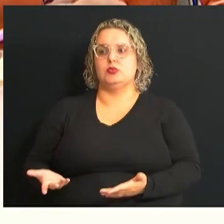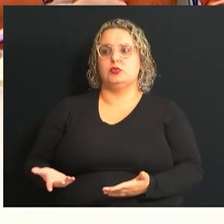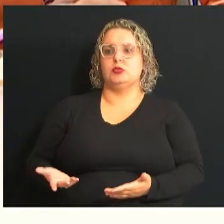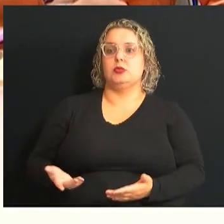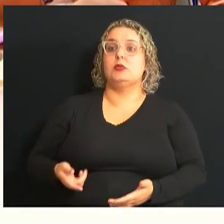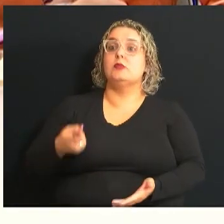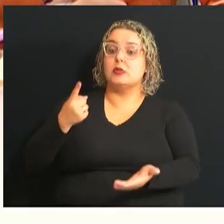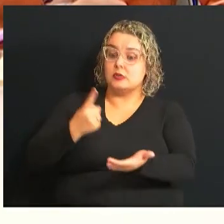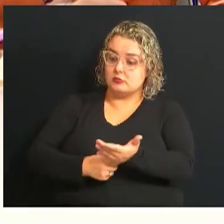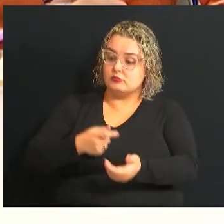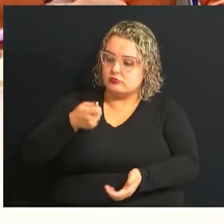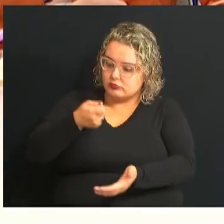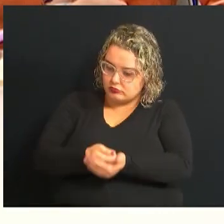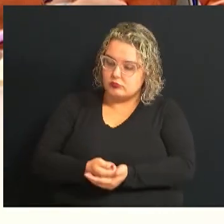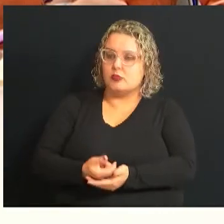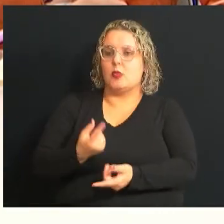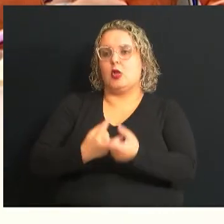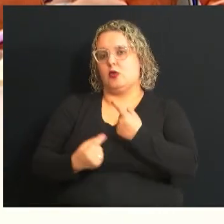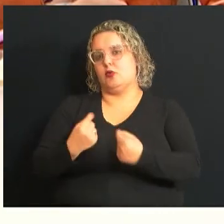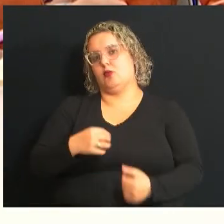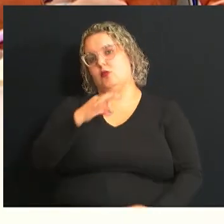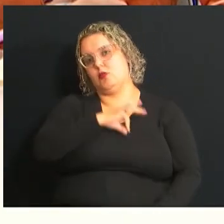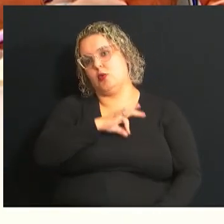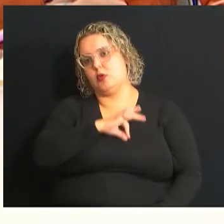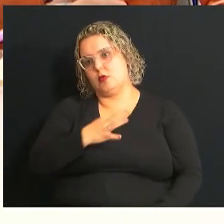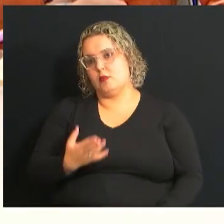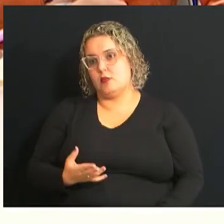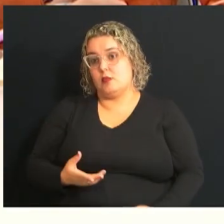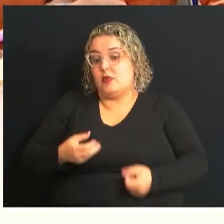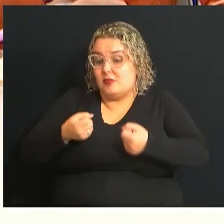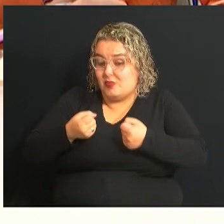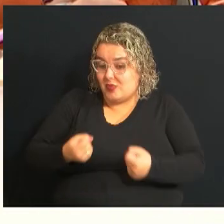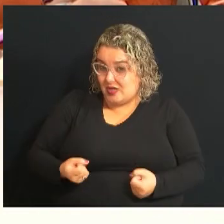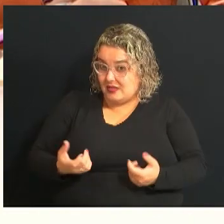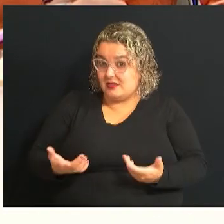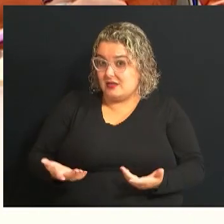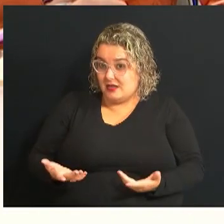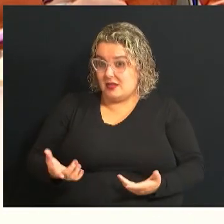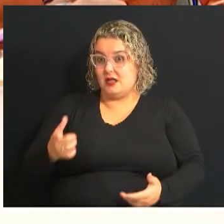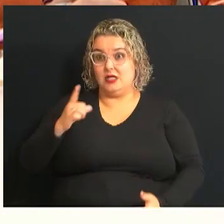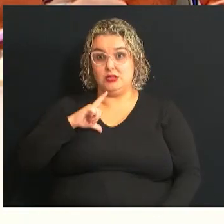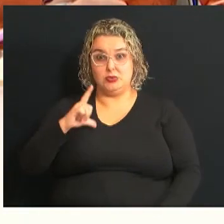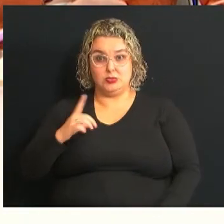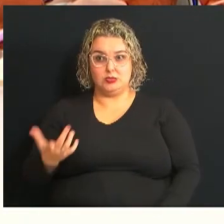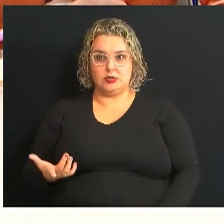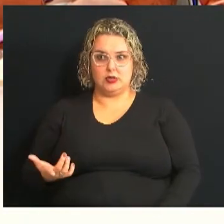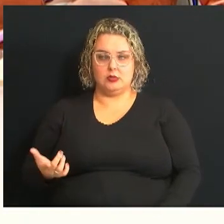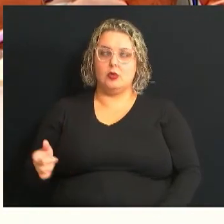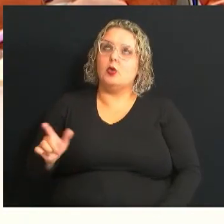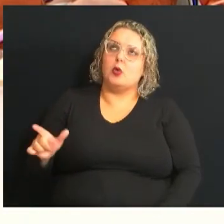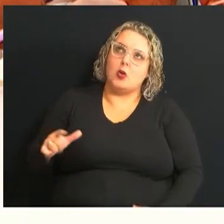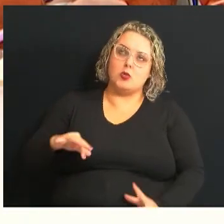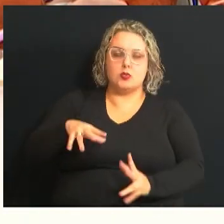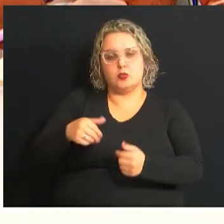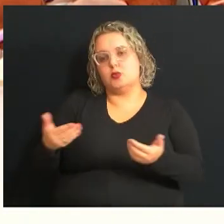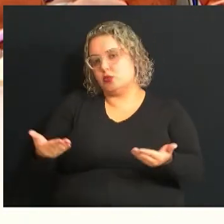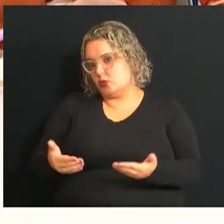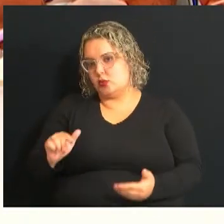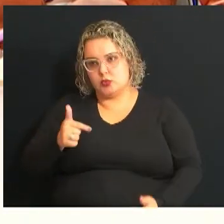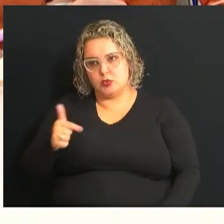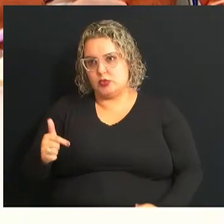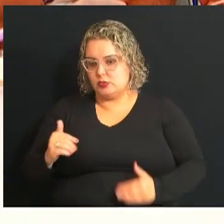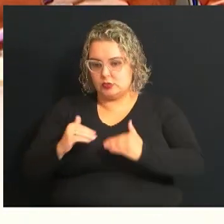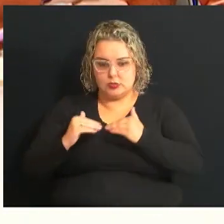a partir do meu orçamento? Né? Vai pesar muito? Claro que no mundo de hoje ninguém tem uma